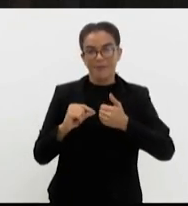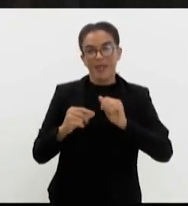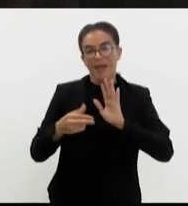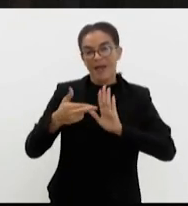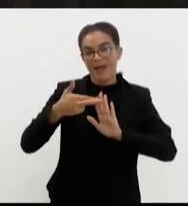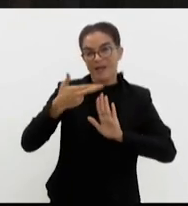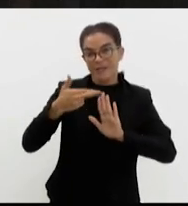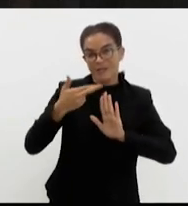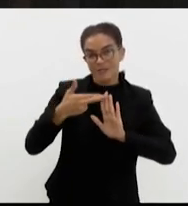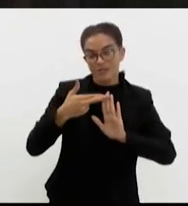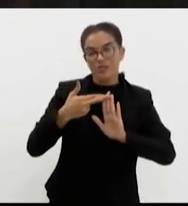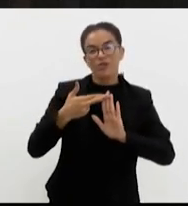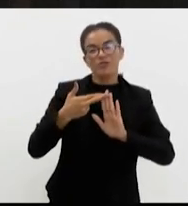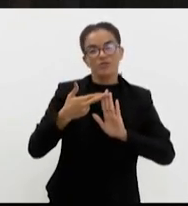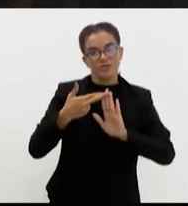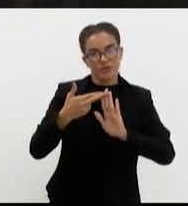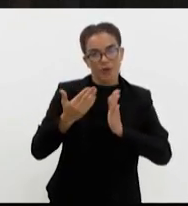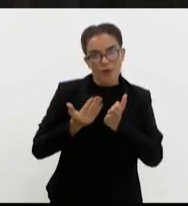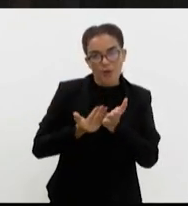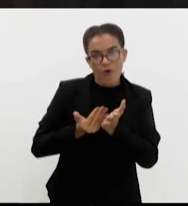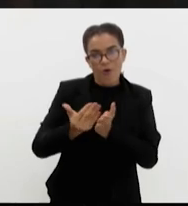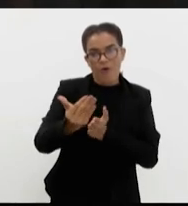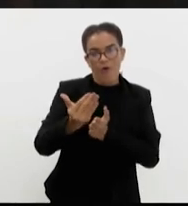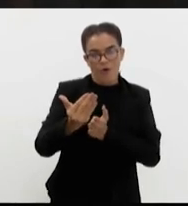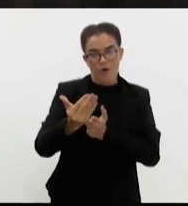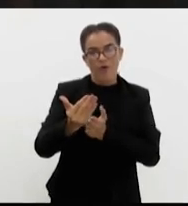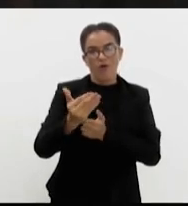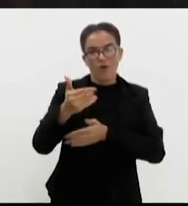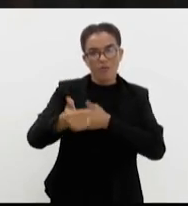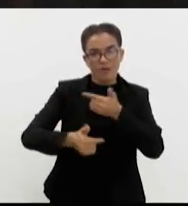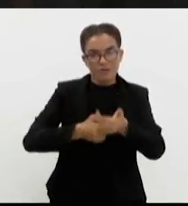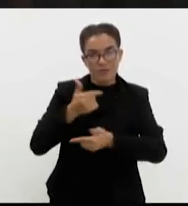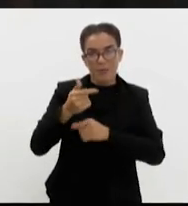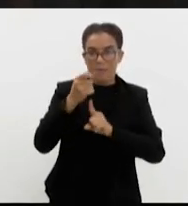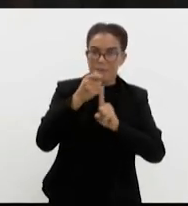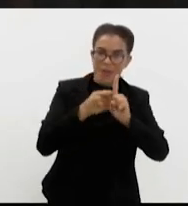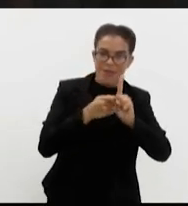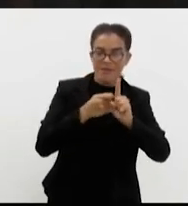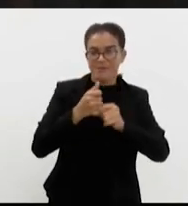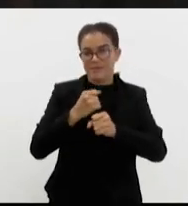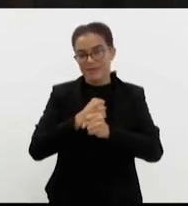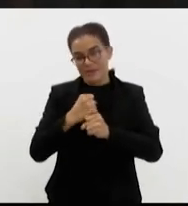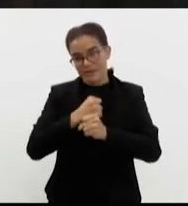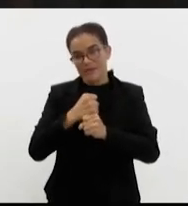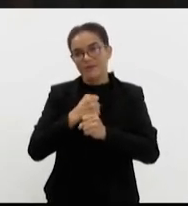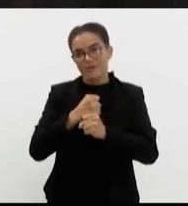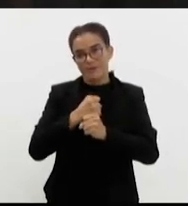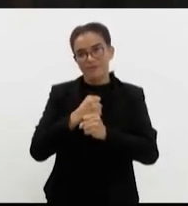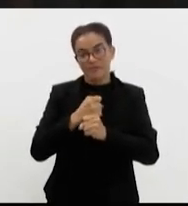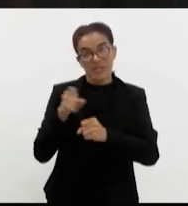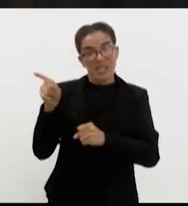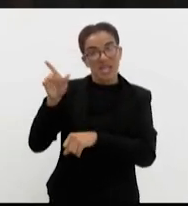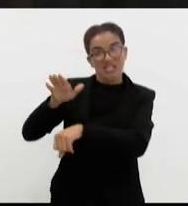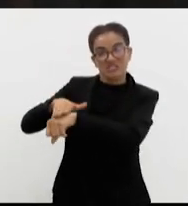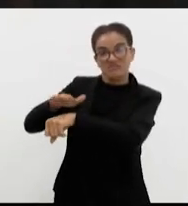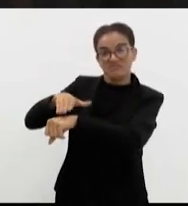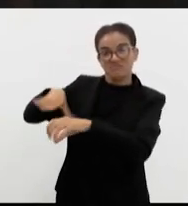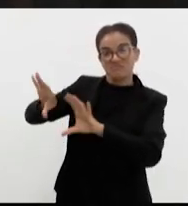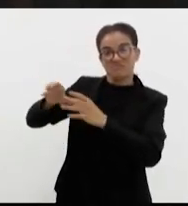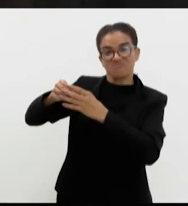entre vigor aí bota assim dia mês e ano que eles